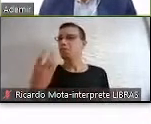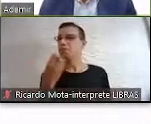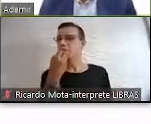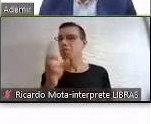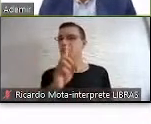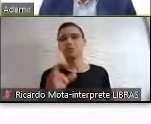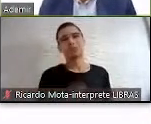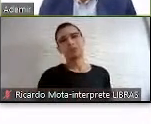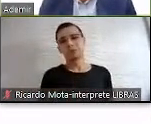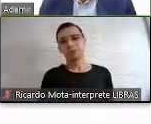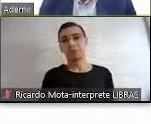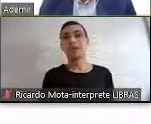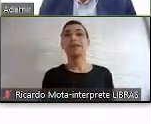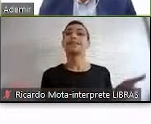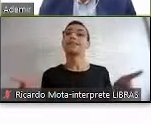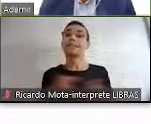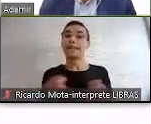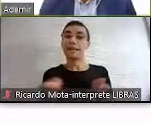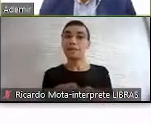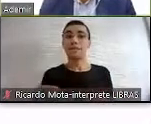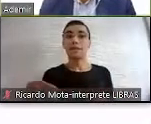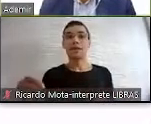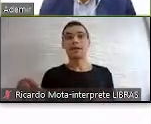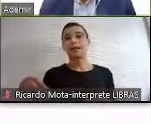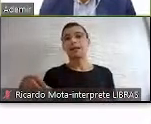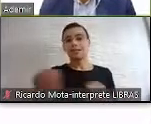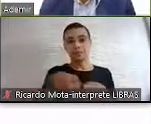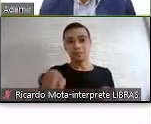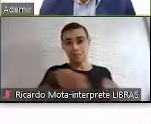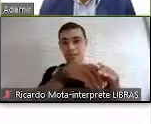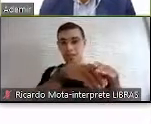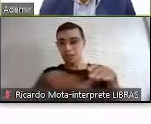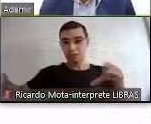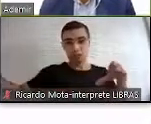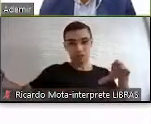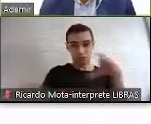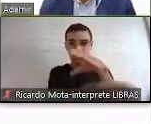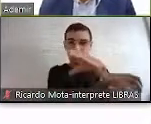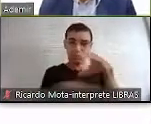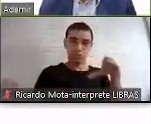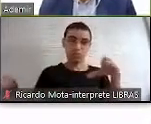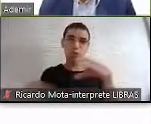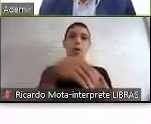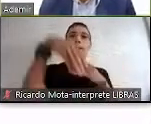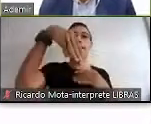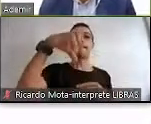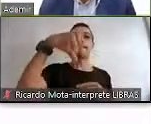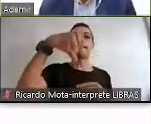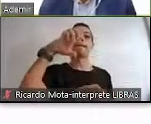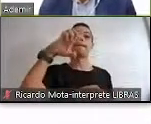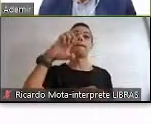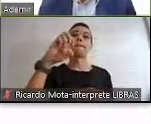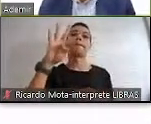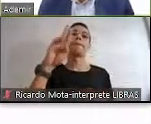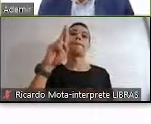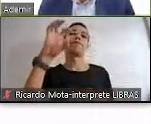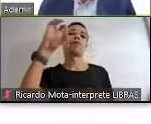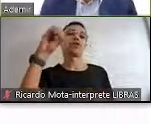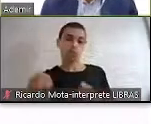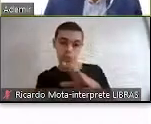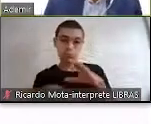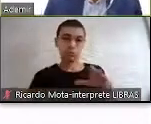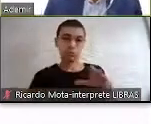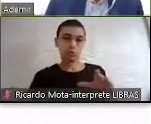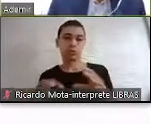do metrô, traz aí as suas movimentações, trepidações, intervenções no maciço, na